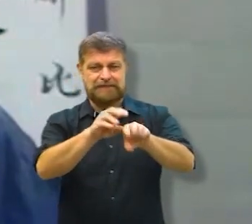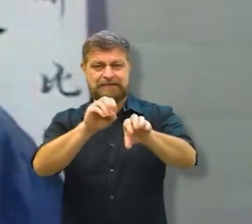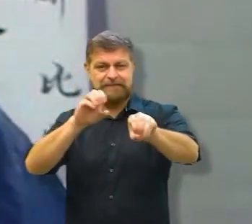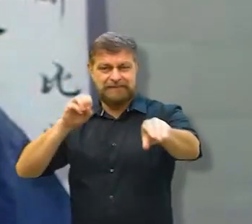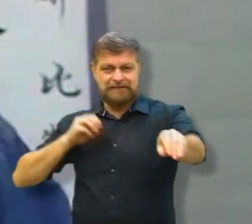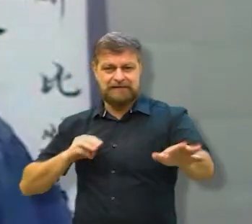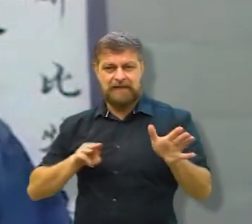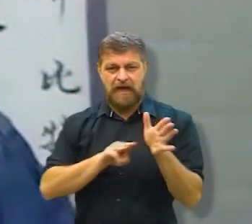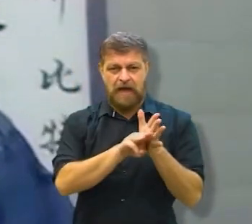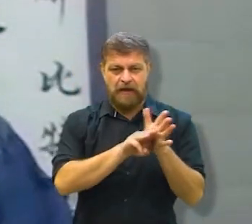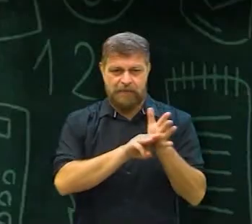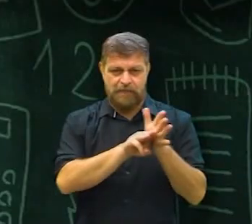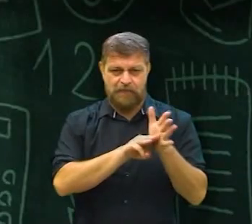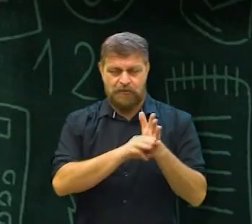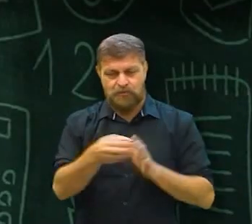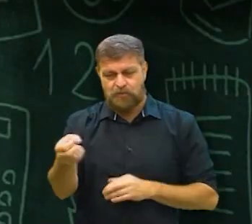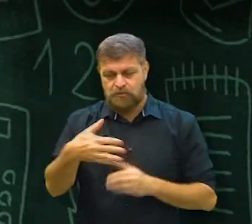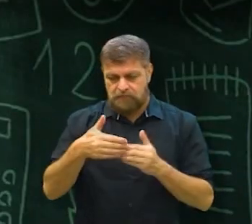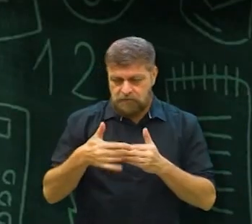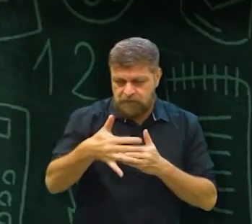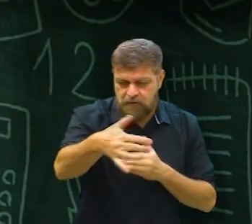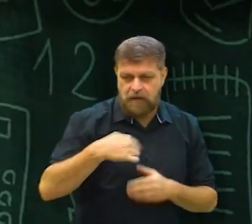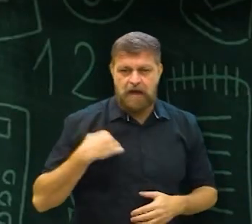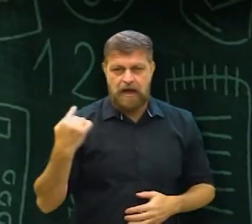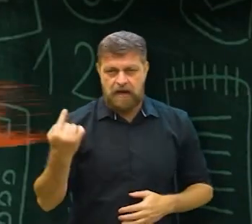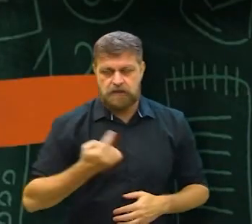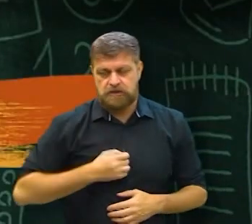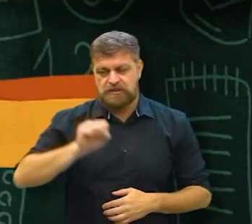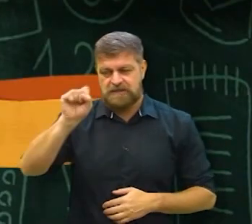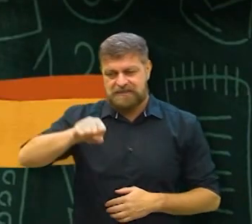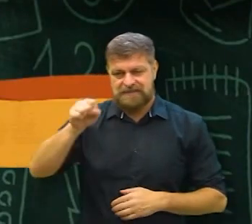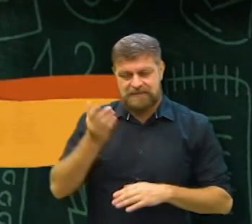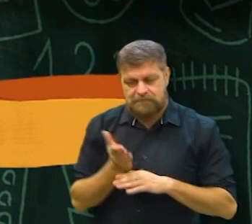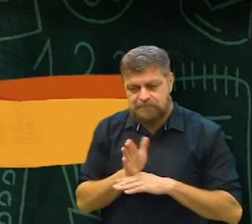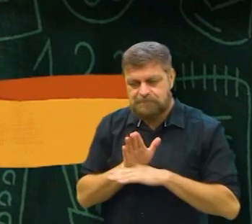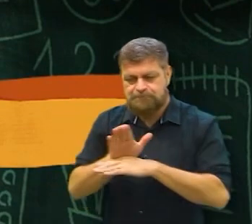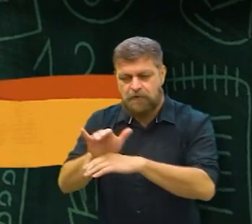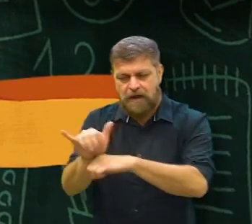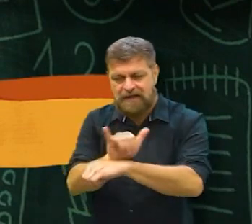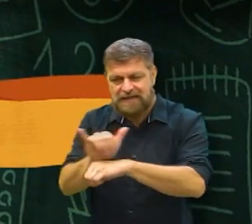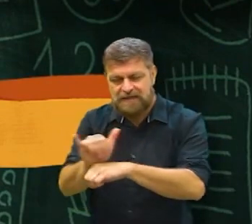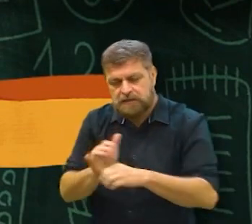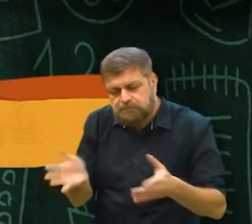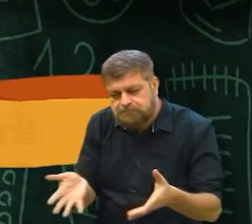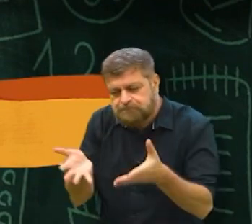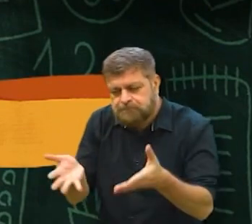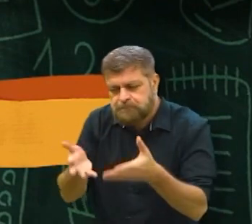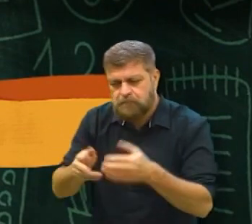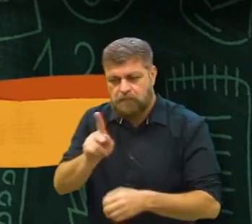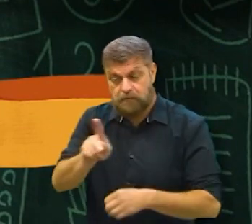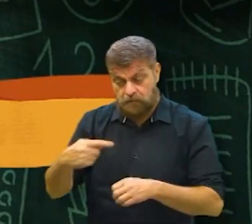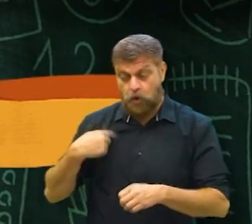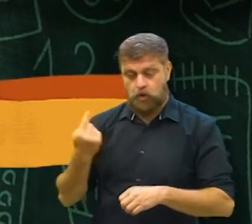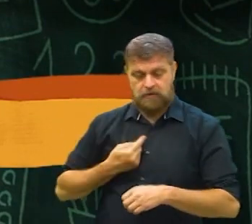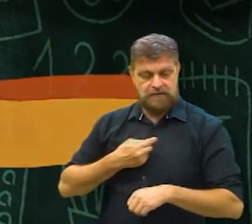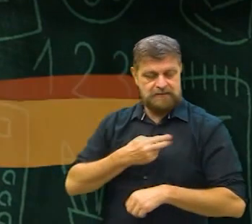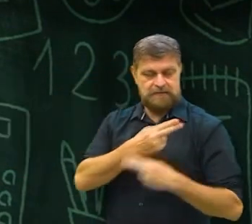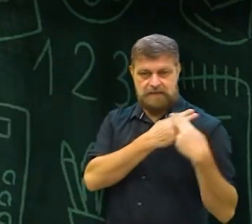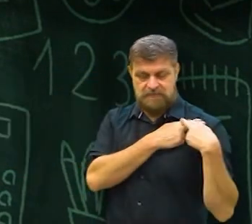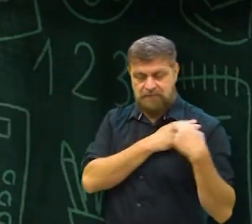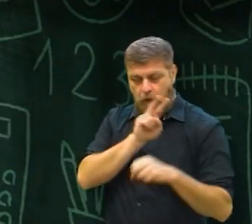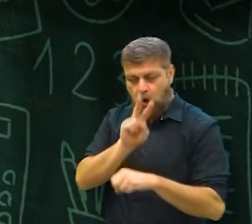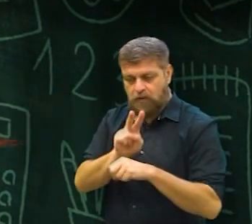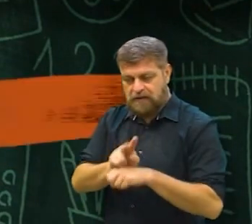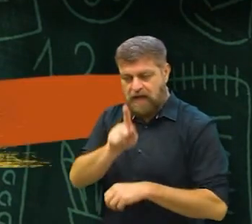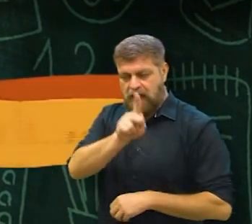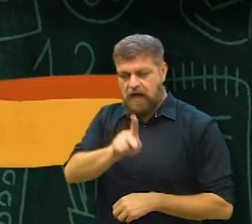nesse novo modelo que a gente tem pela frente. Então temos que dar sim as ferramentas e temos que cuidar dos professores para